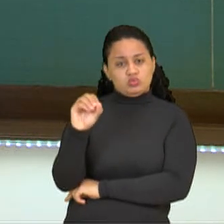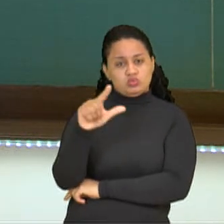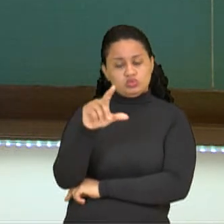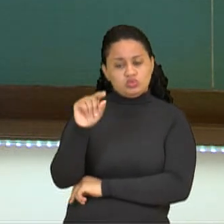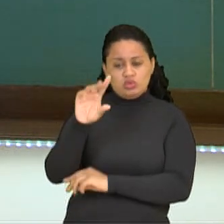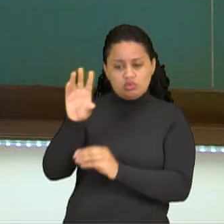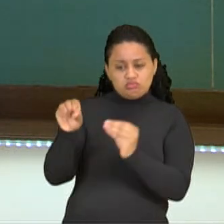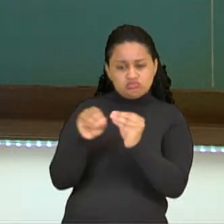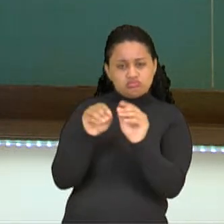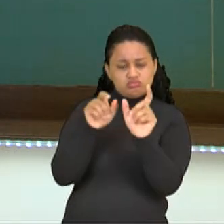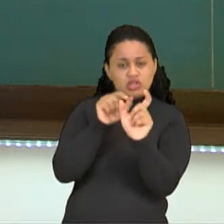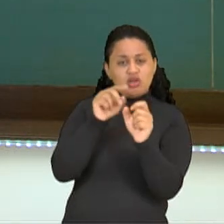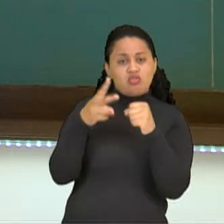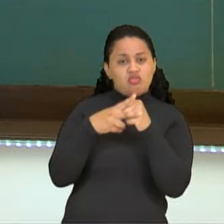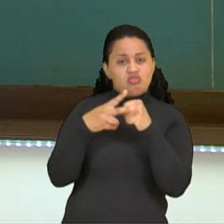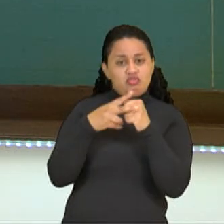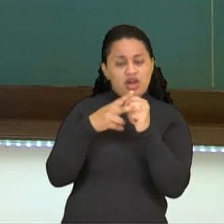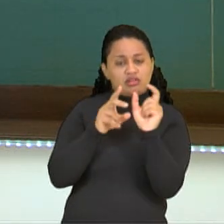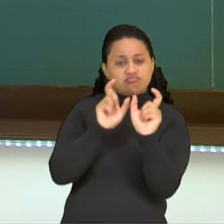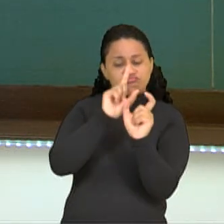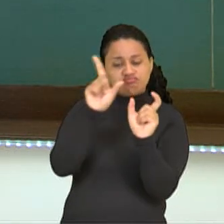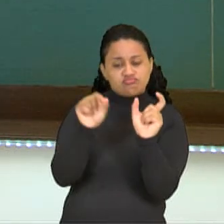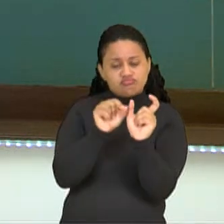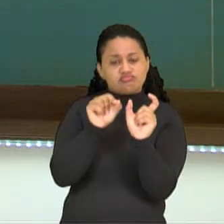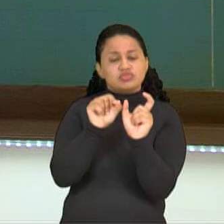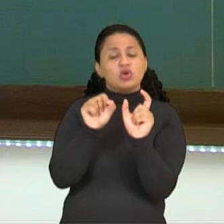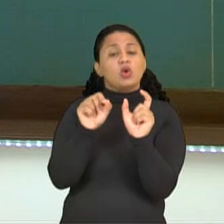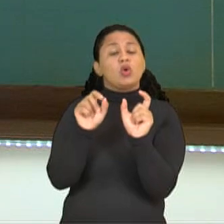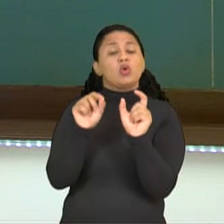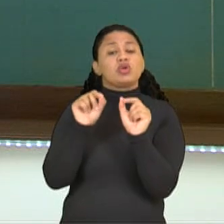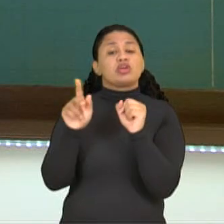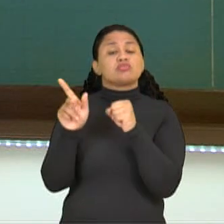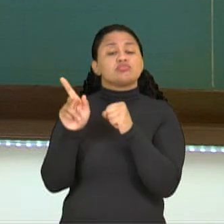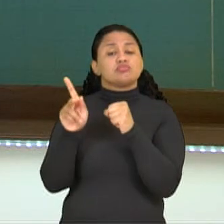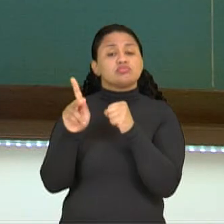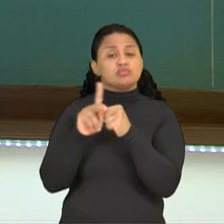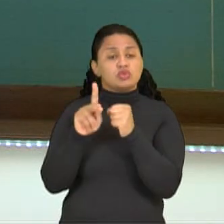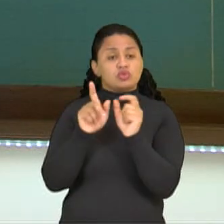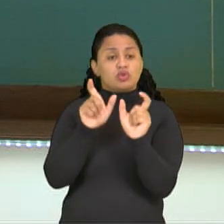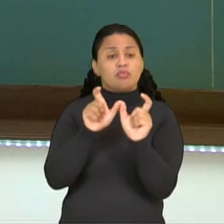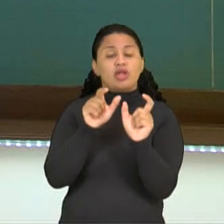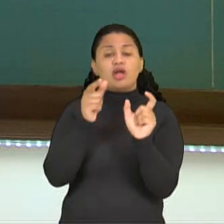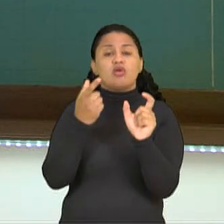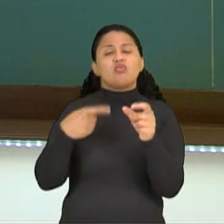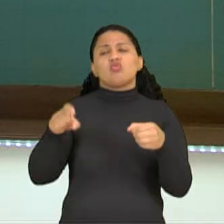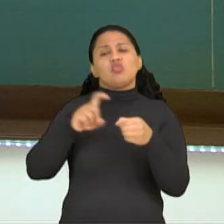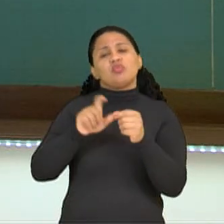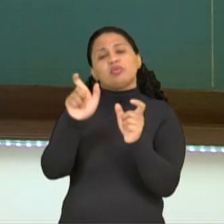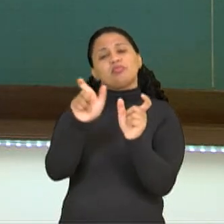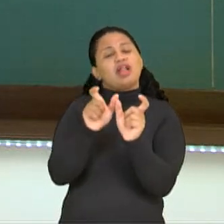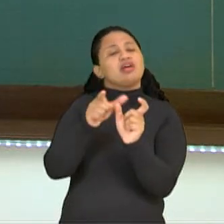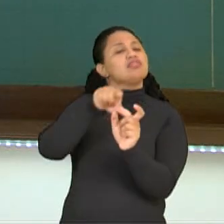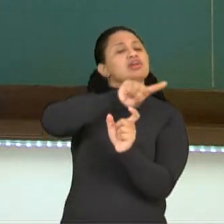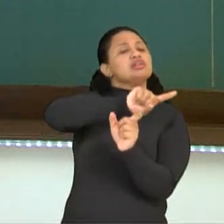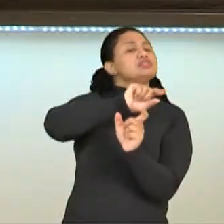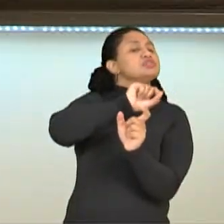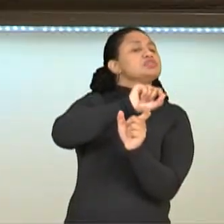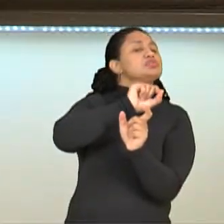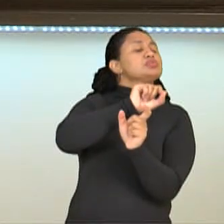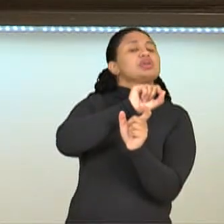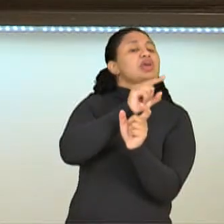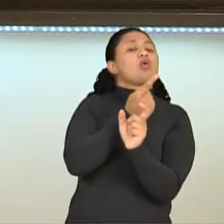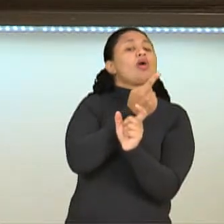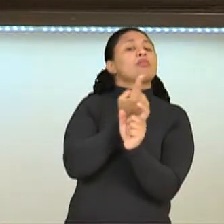seja, pós-posto ao verbo, logo depois do verbo, e esse pronome retoma uma palavra anteriormente citada.